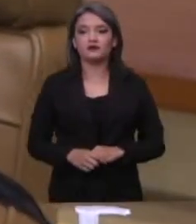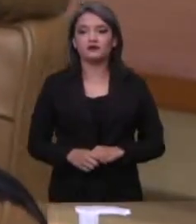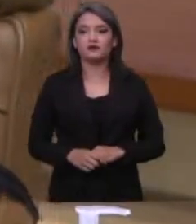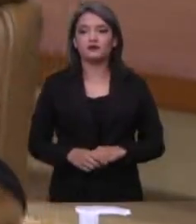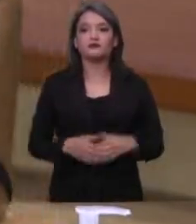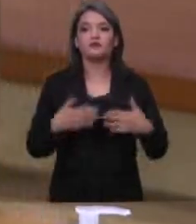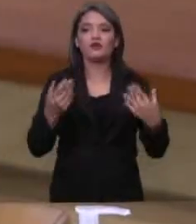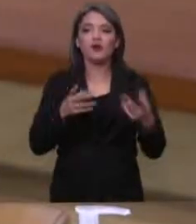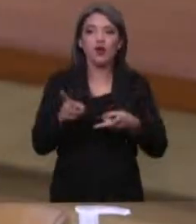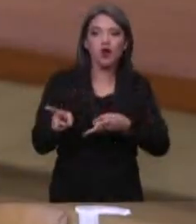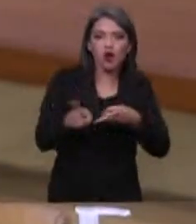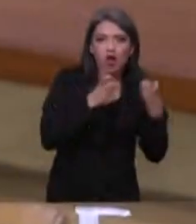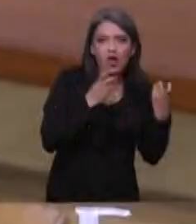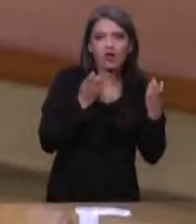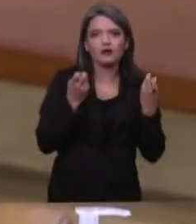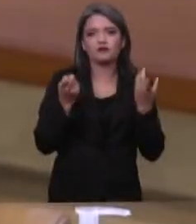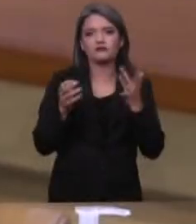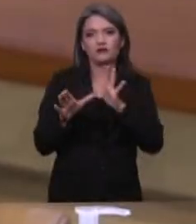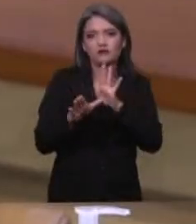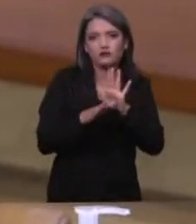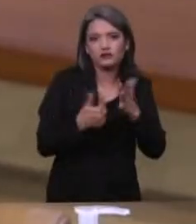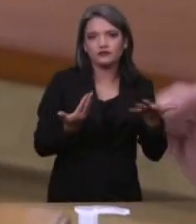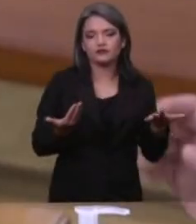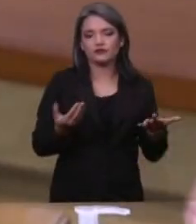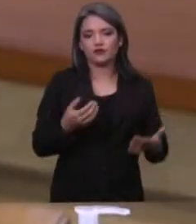Furto, subtração de coisa alheia.